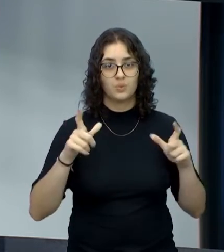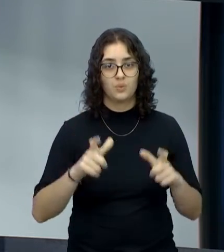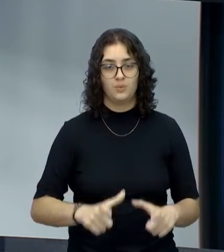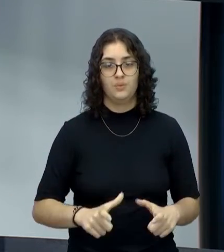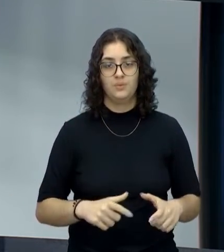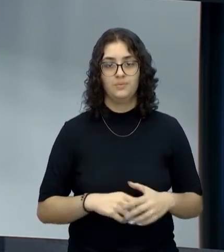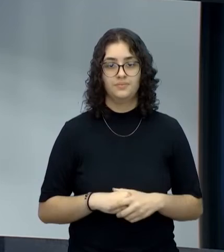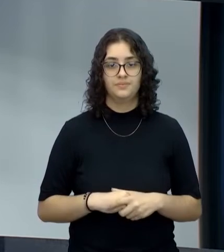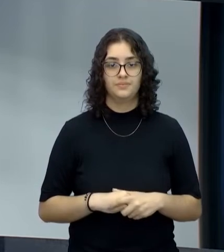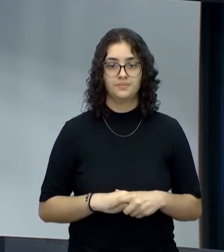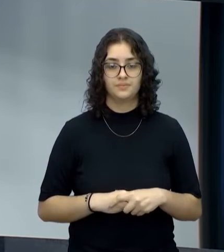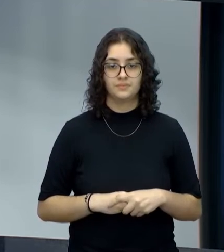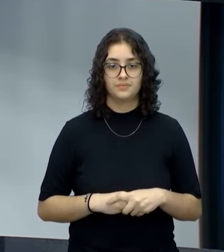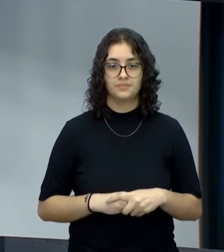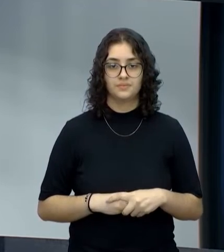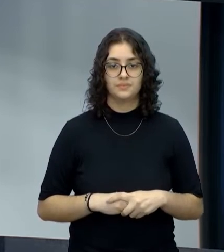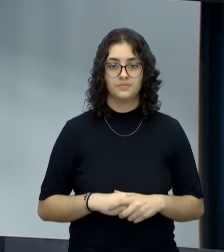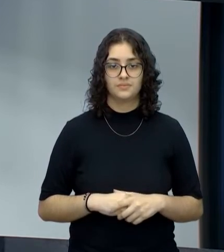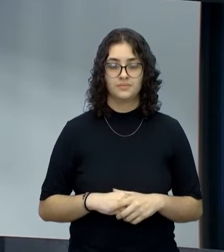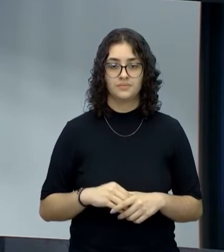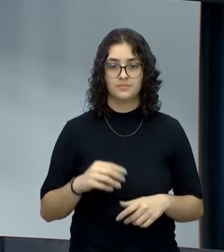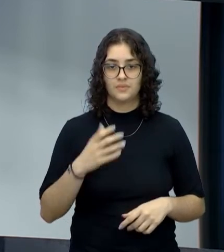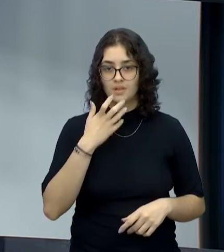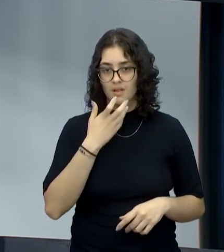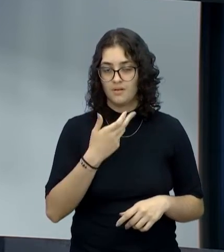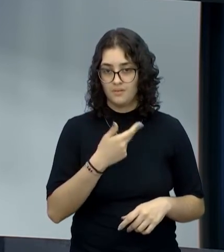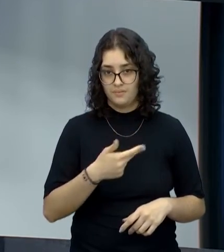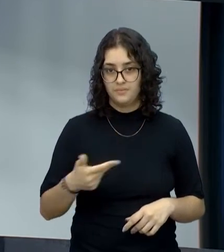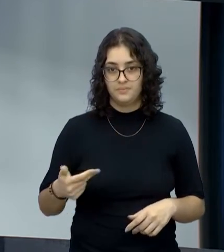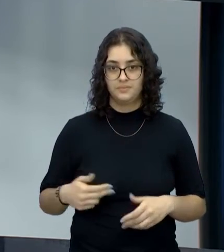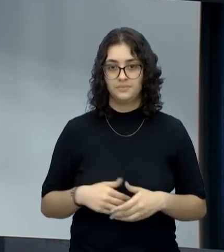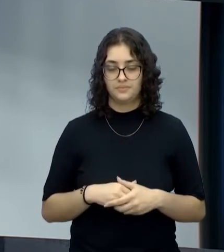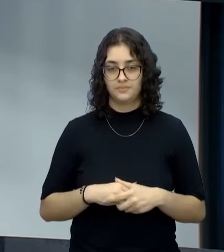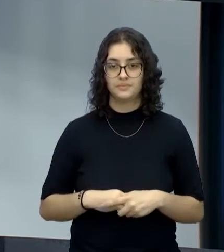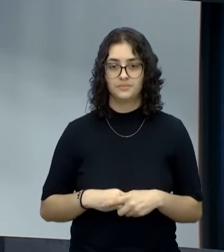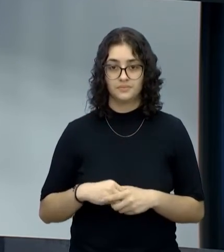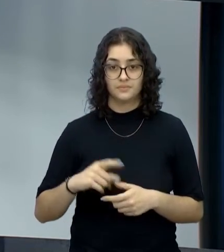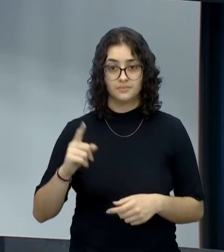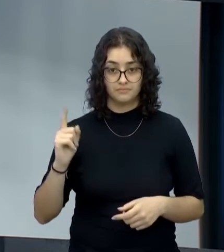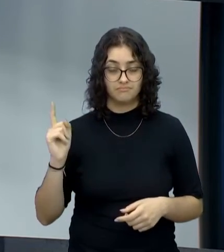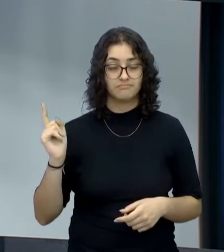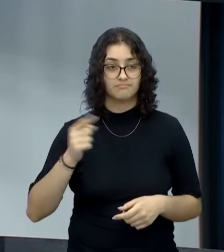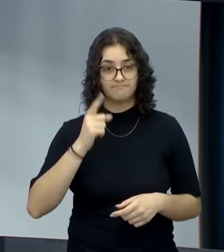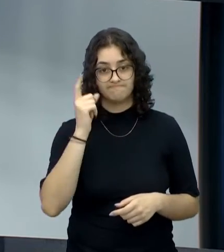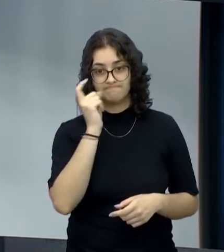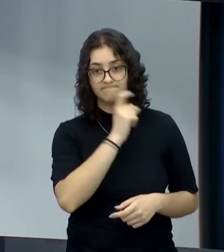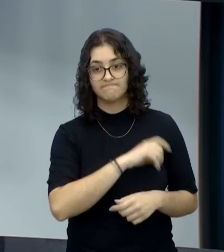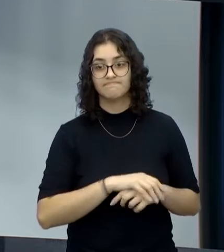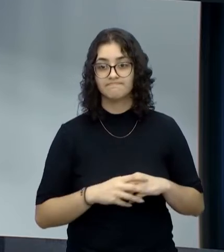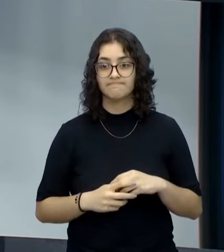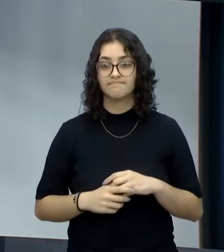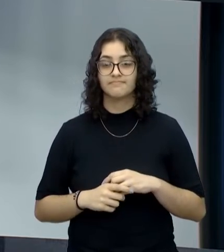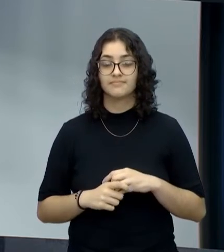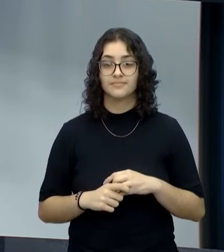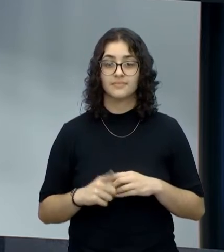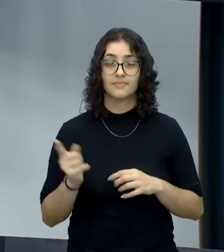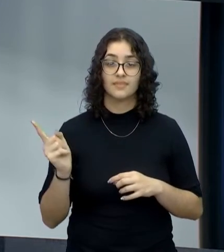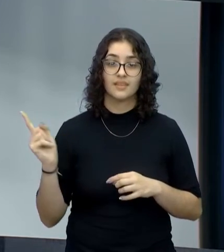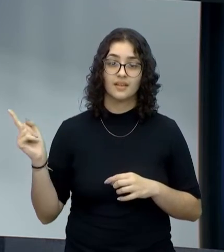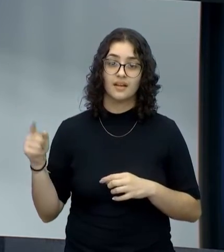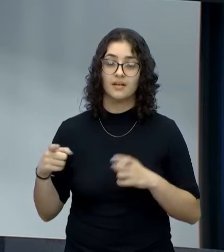exemplo, no UTI neonatal, né? É extremamente fatal, tá? Então, é uma grande